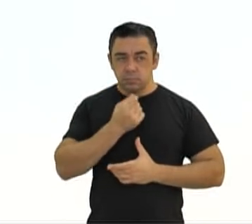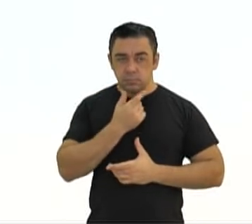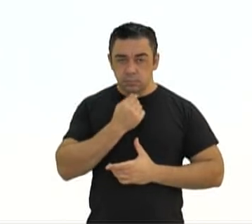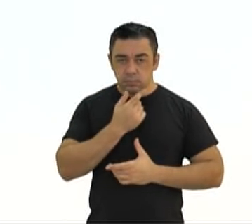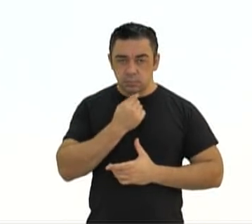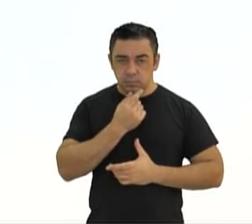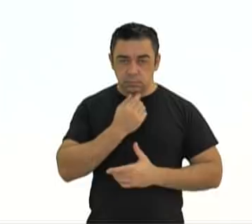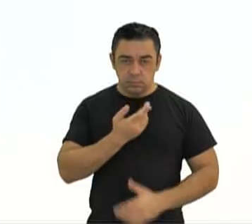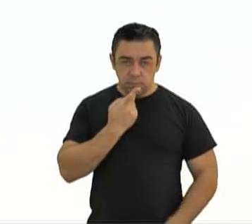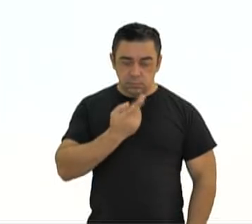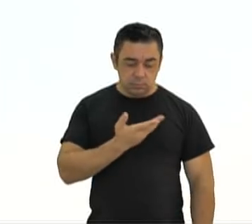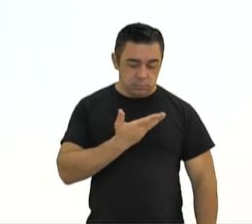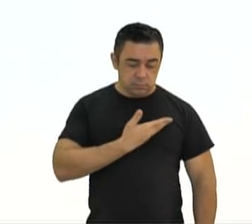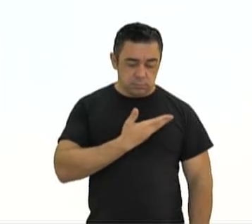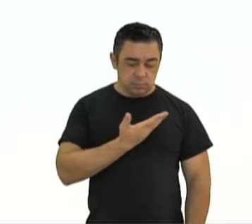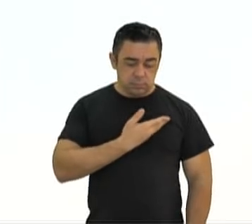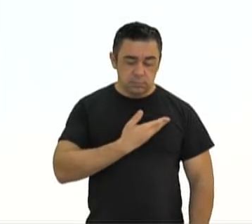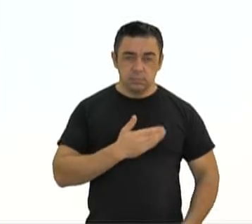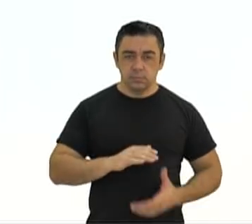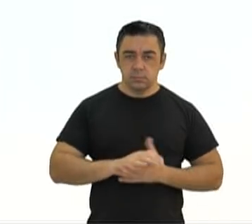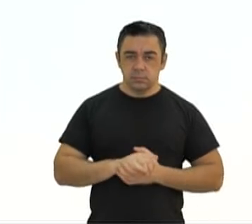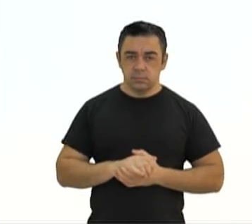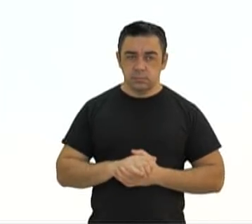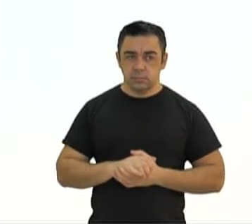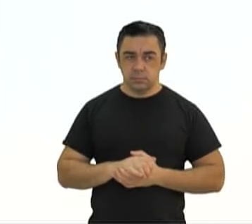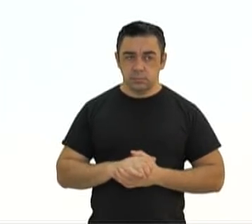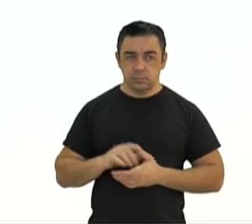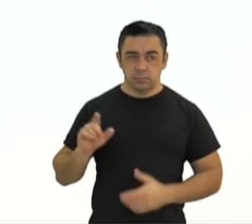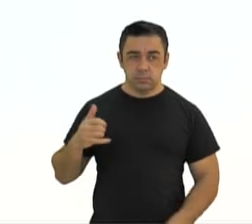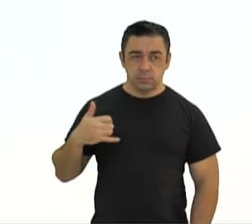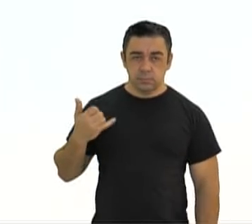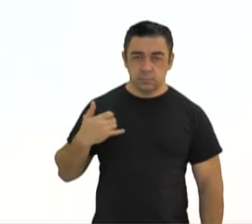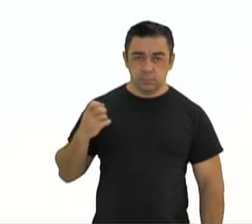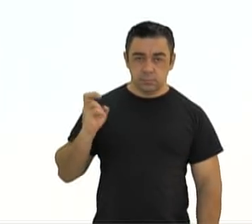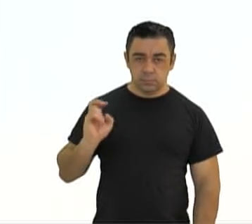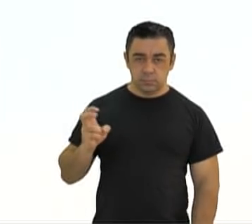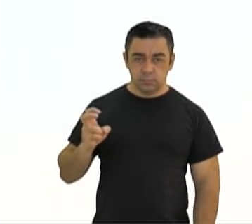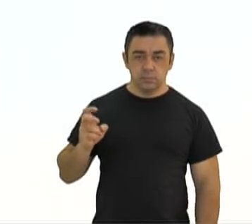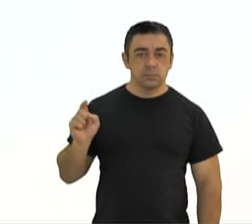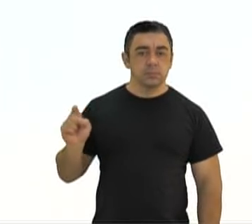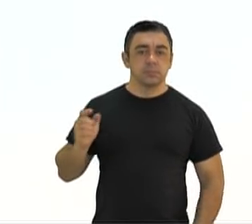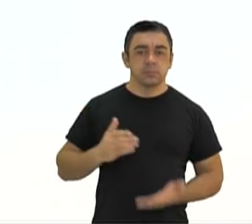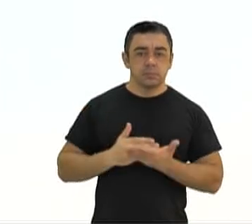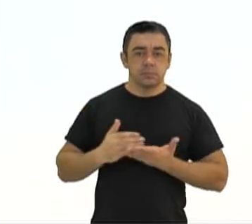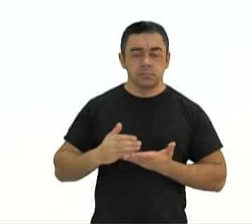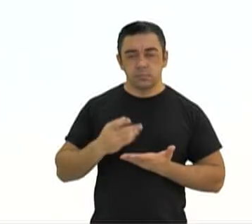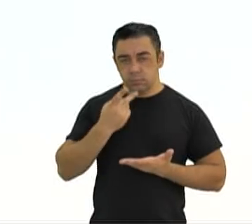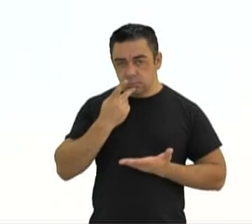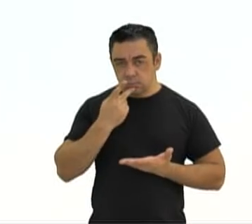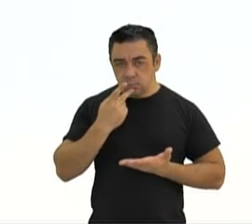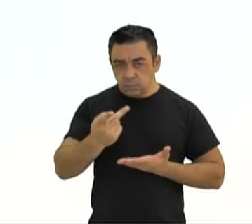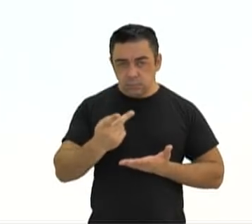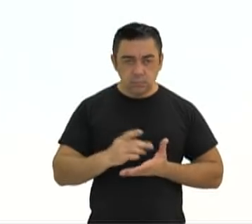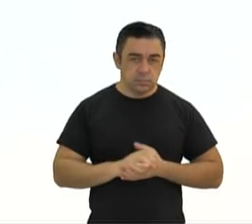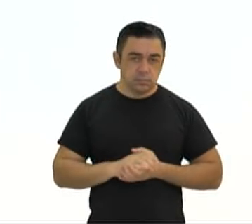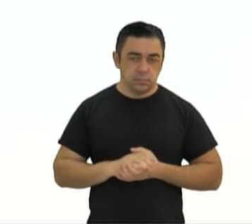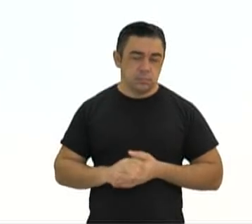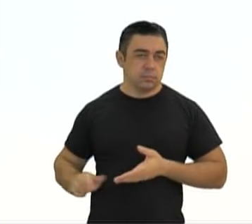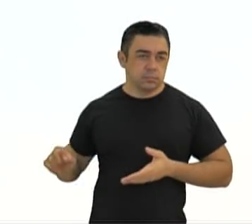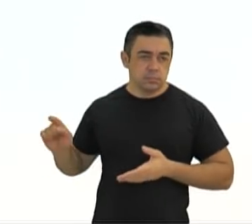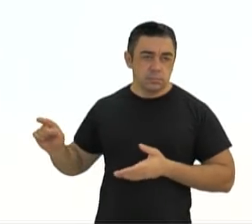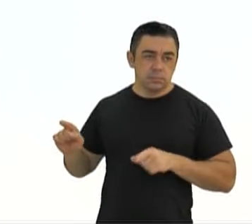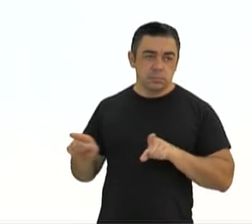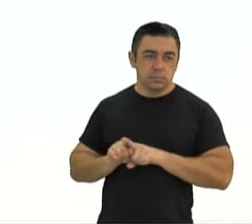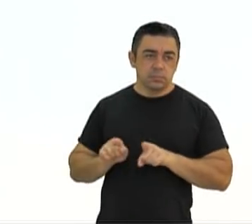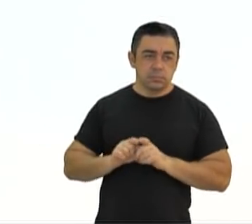falando, amigos. Com 5 anos, ele começou a falar. E ali nós temos também